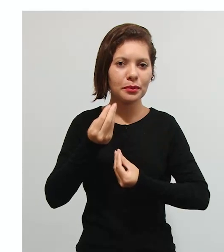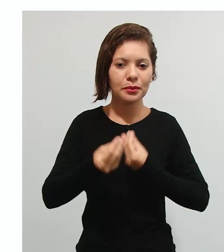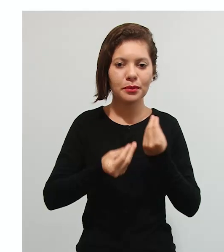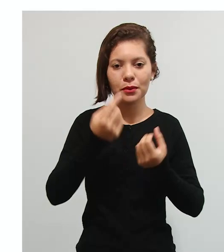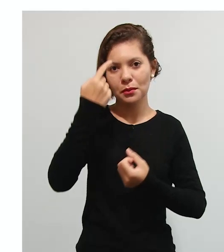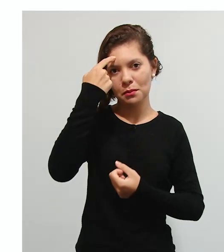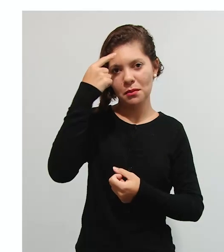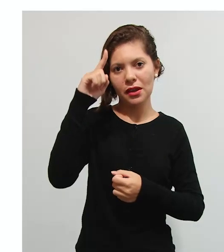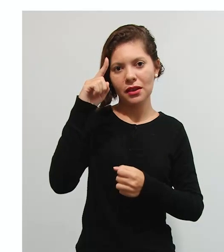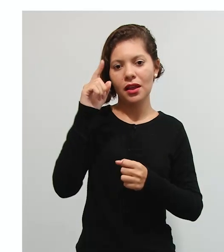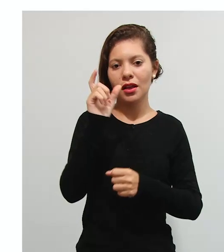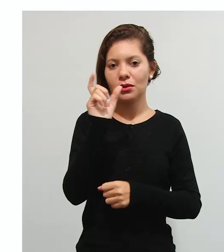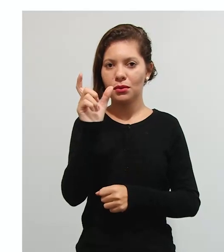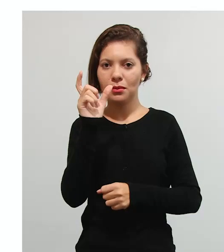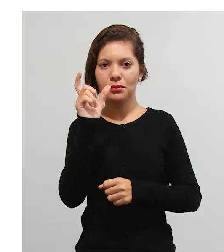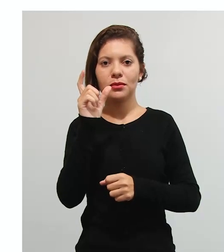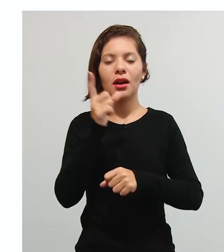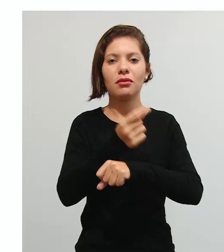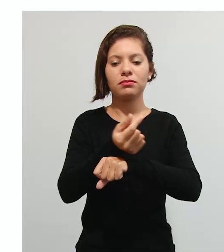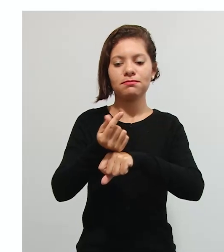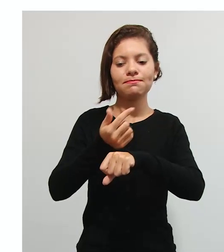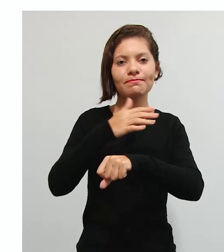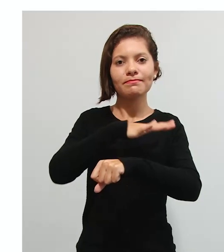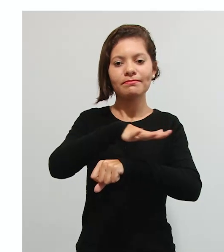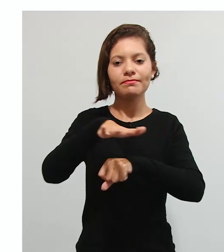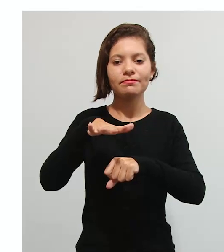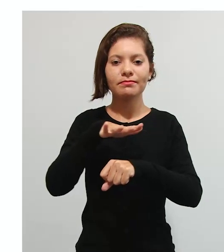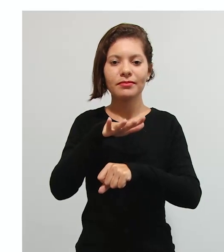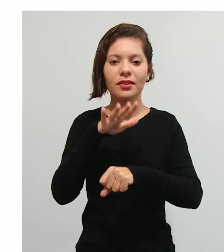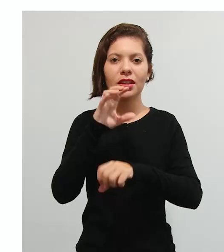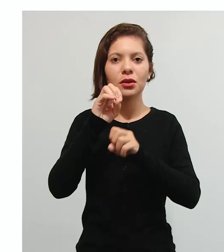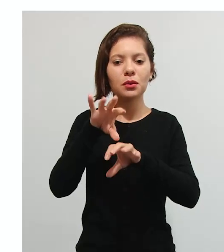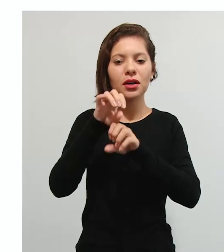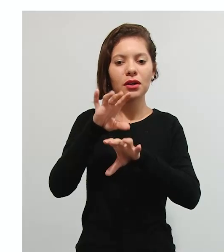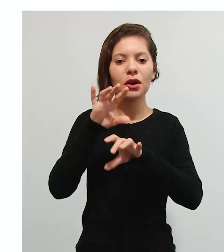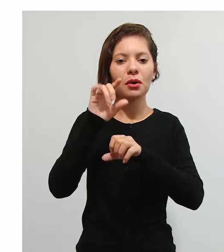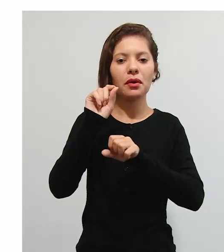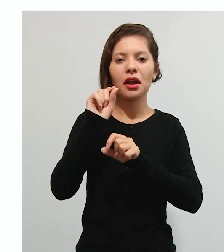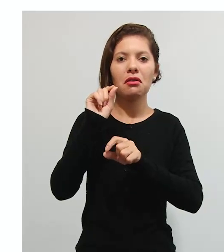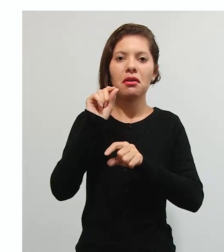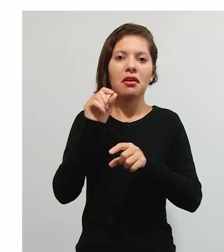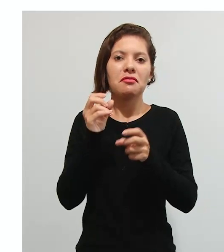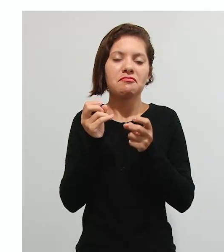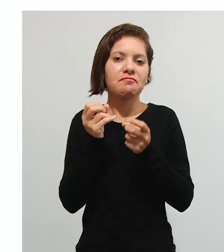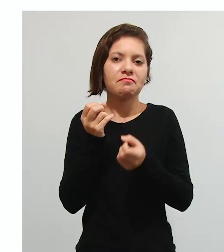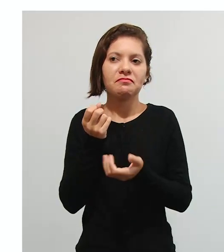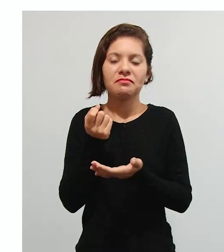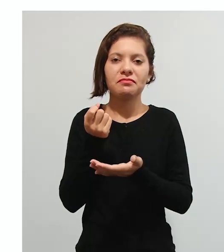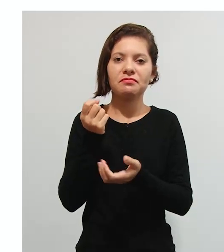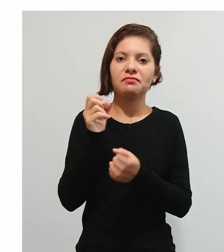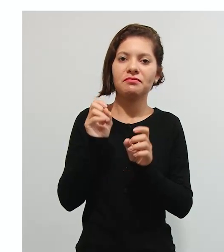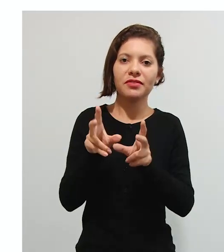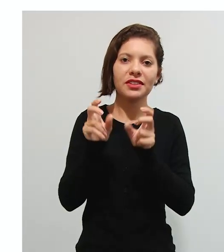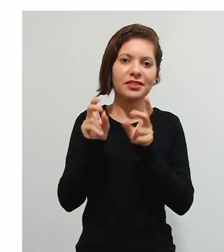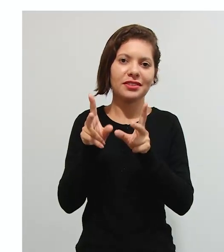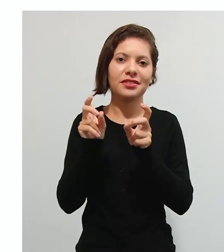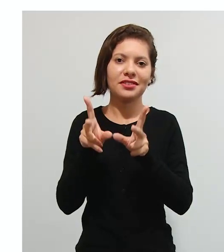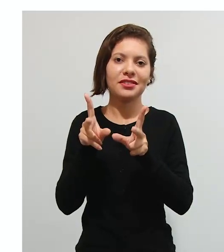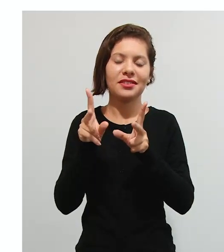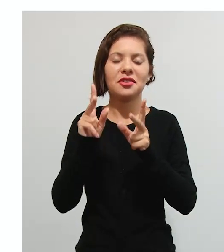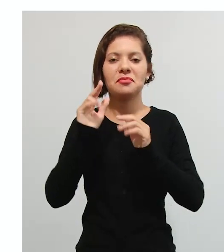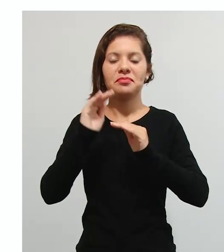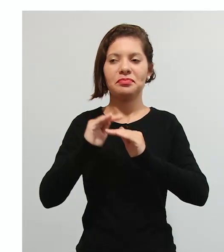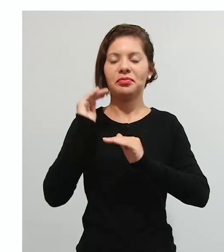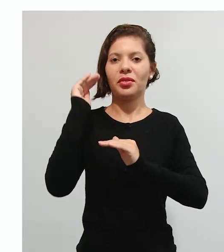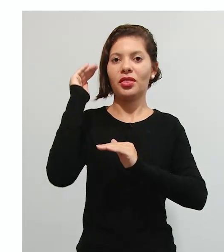uma ideia neoliberal, que a educação passa a ser mercadoria. Então, cresce os